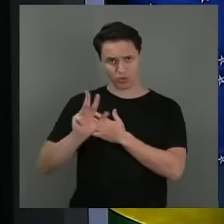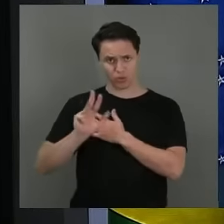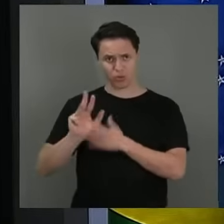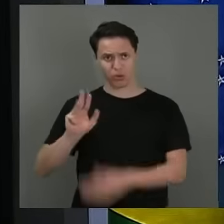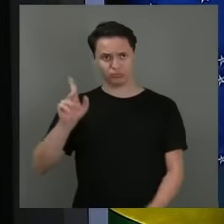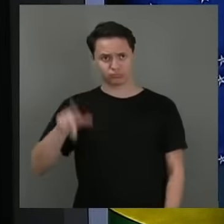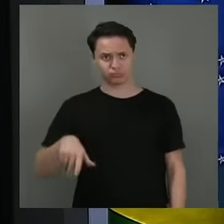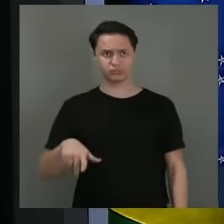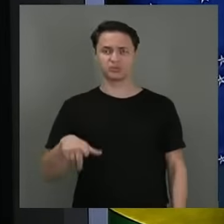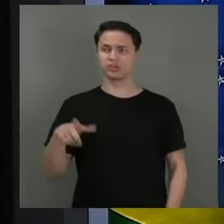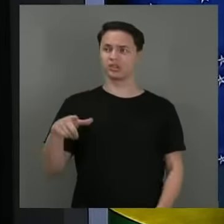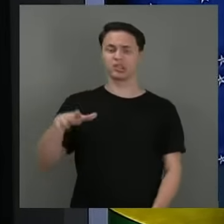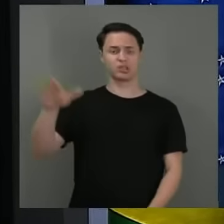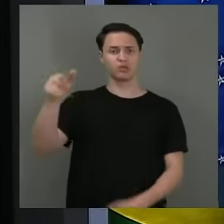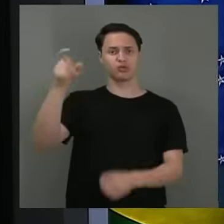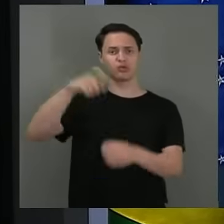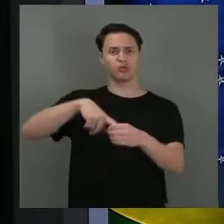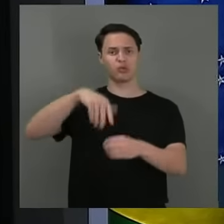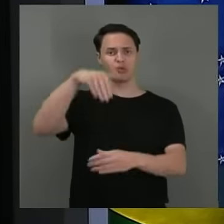trouxe de volta.